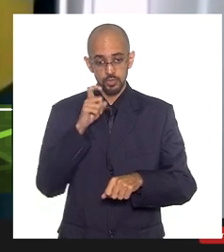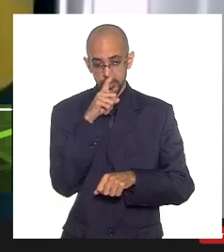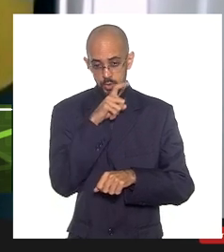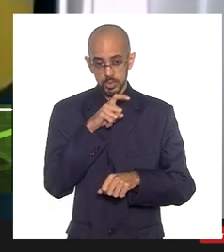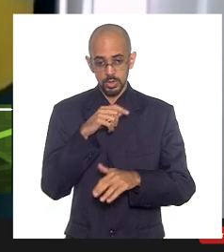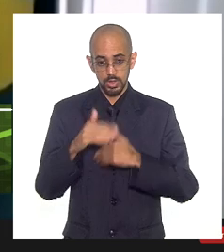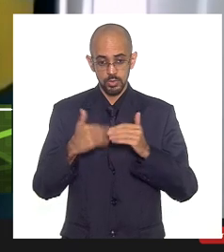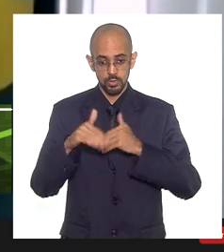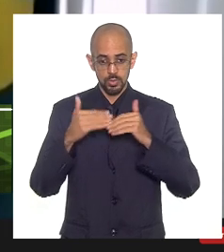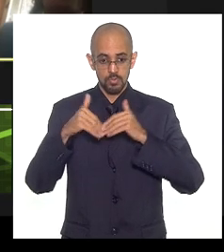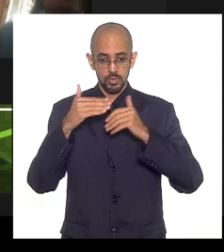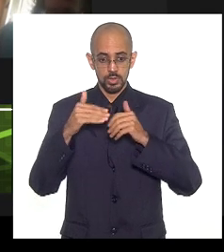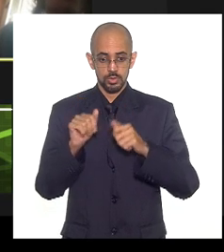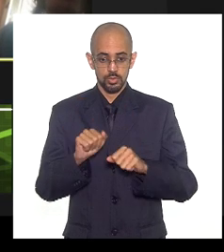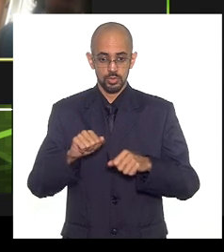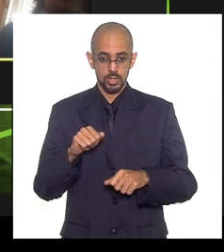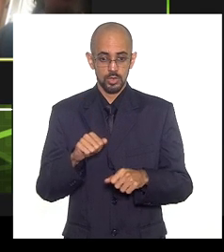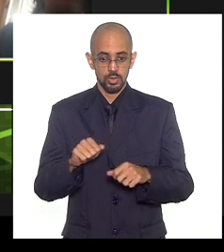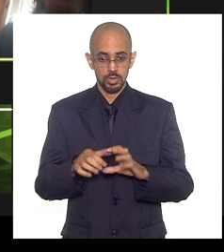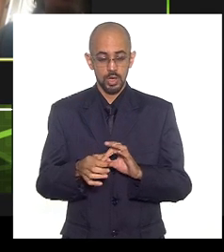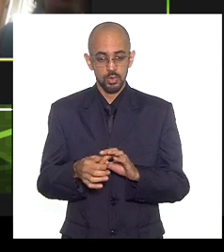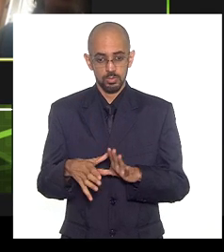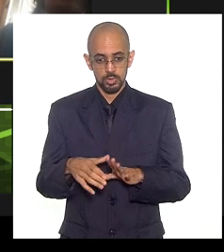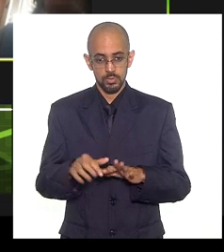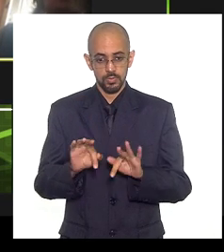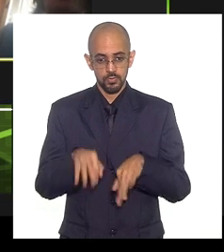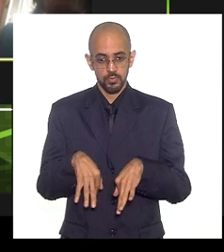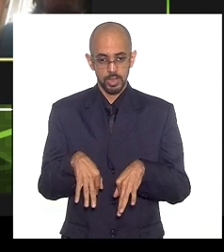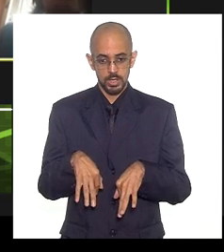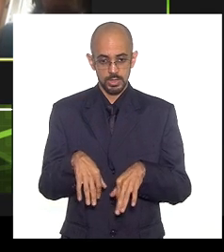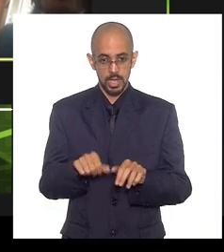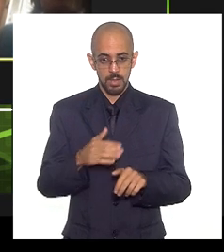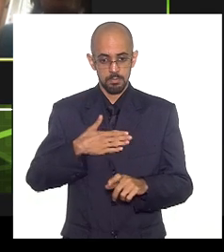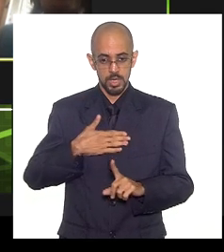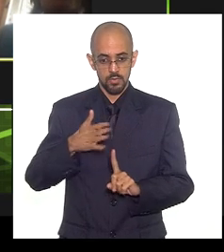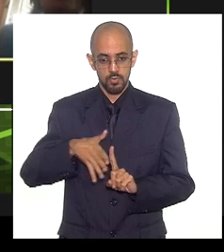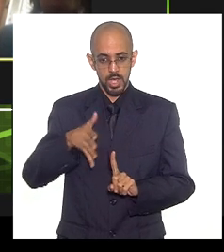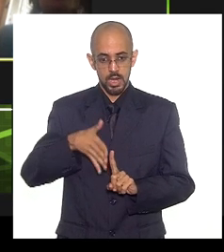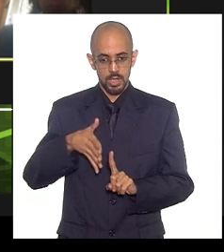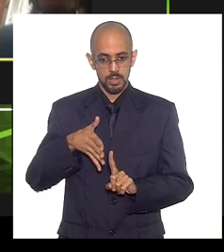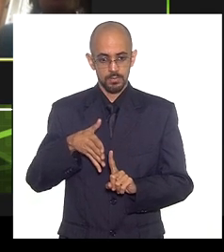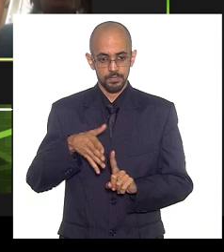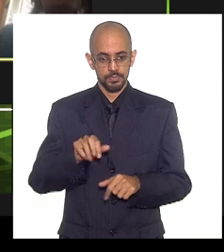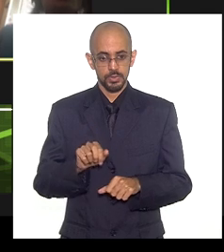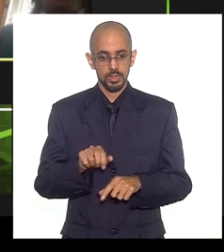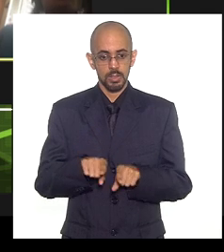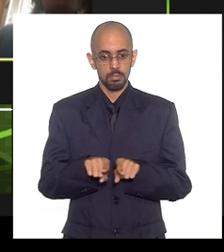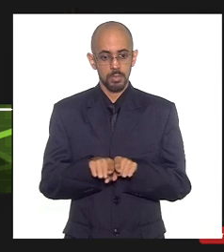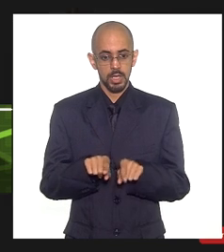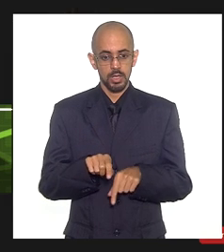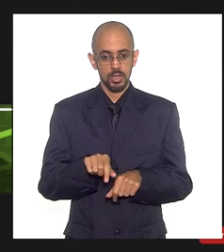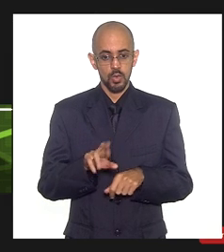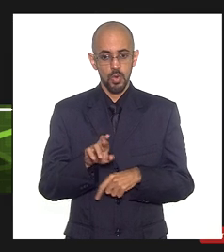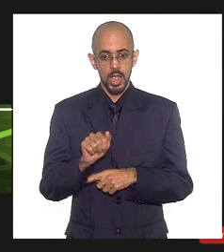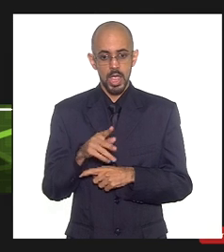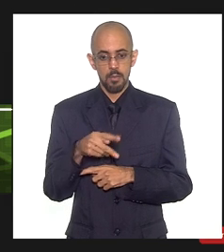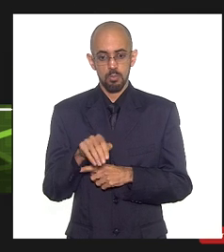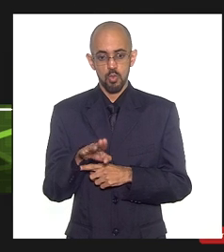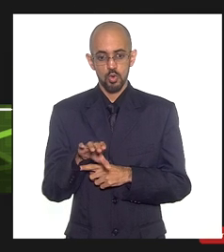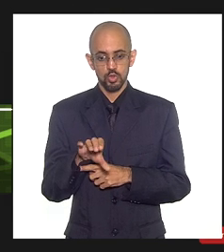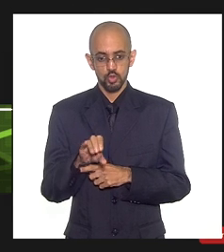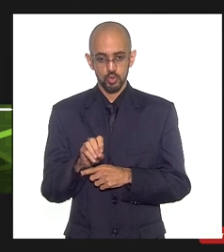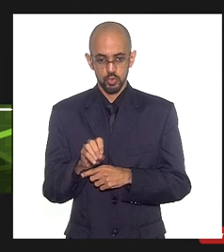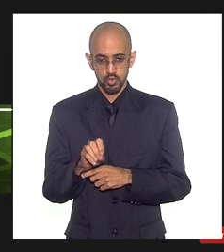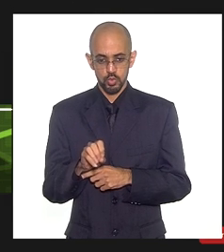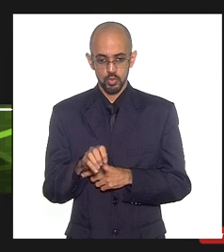autonomia e tal concluir minha fala reiterando o repúdio do Correnteza e não só do movimento Correnteza